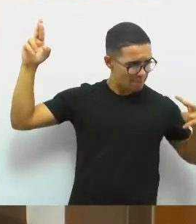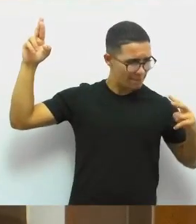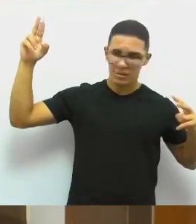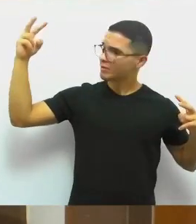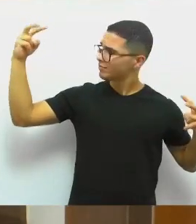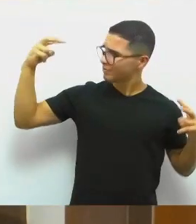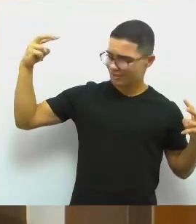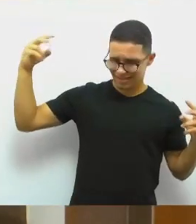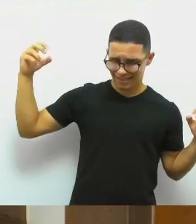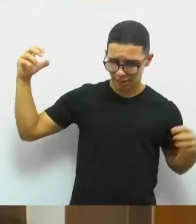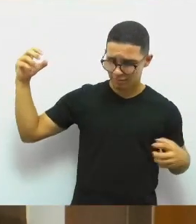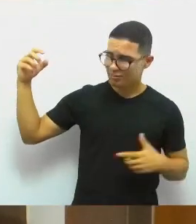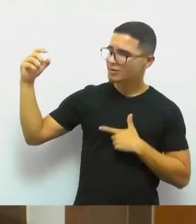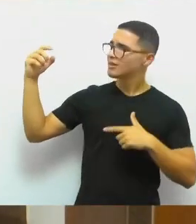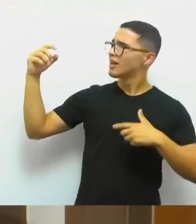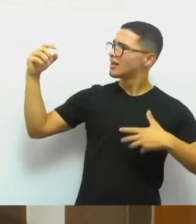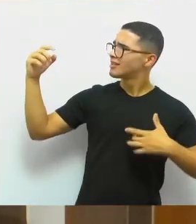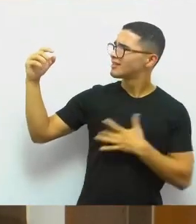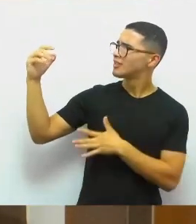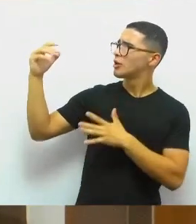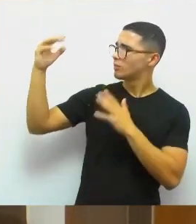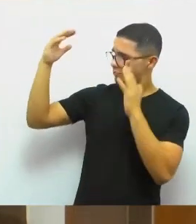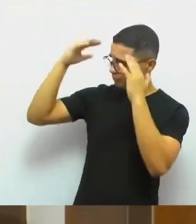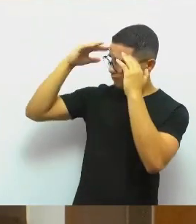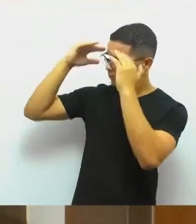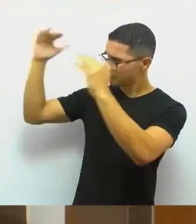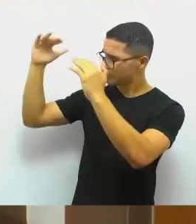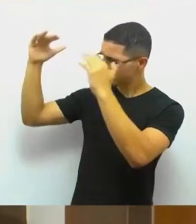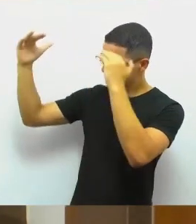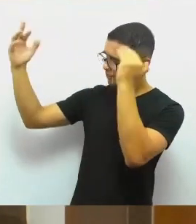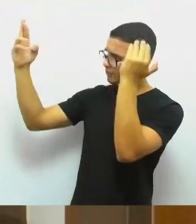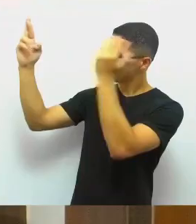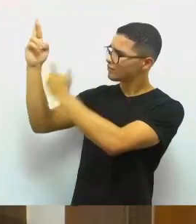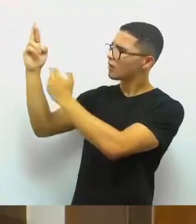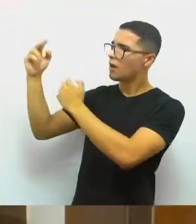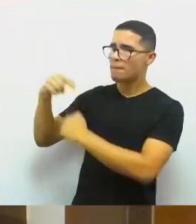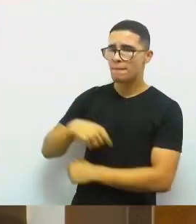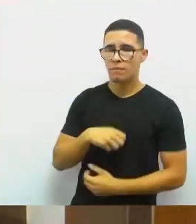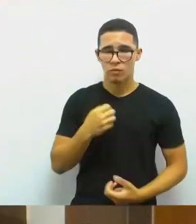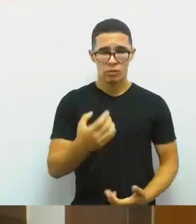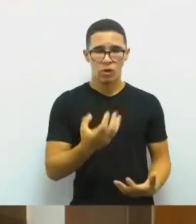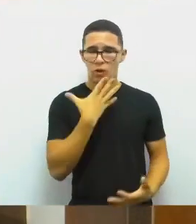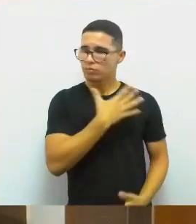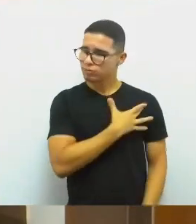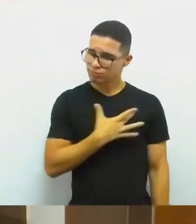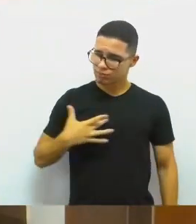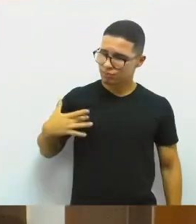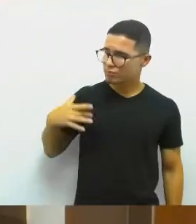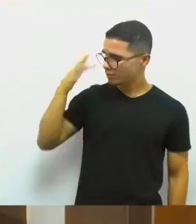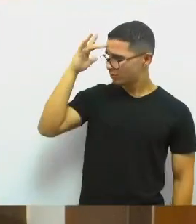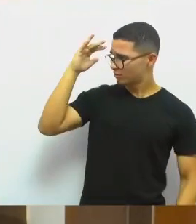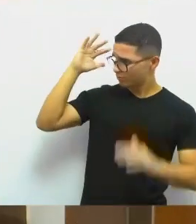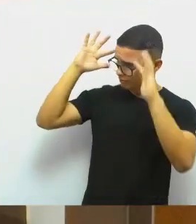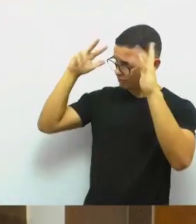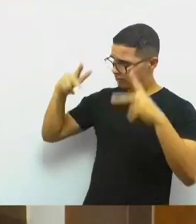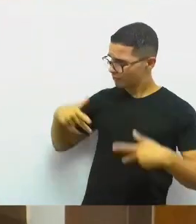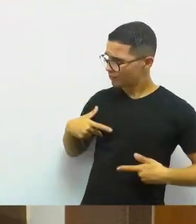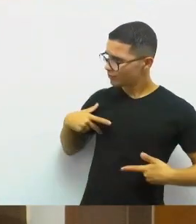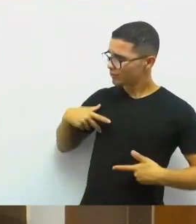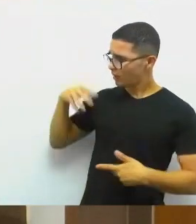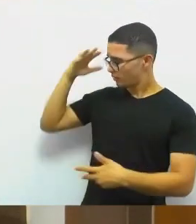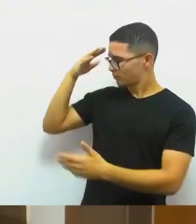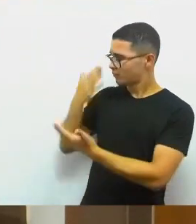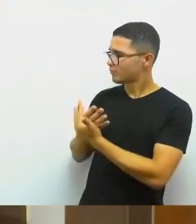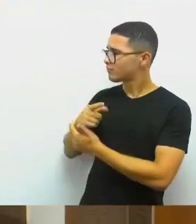Senhor e confiarão no Senhor. Bem-aventurado o homem que põe no Senhor sua confiança e que não respeita os